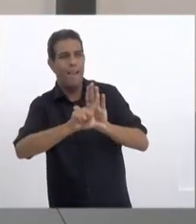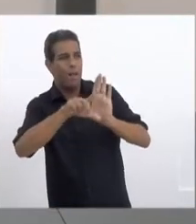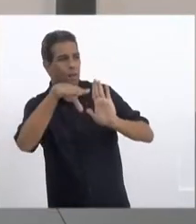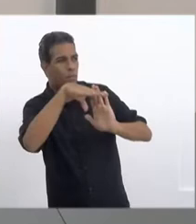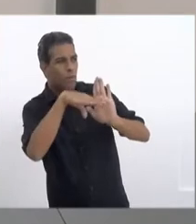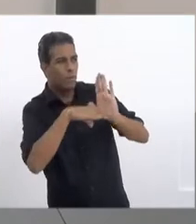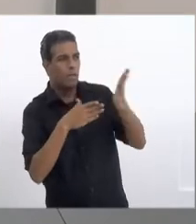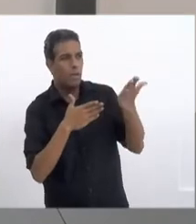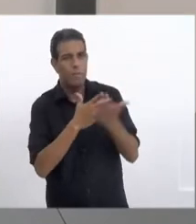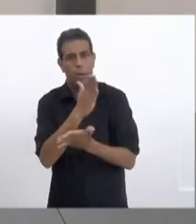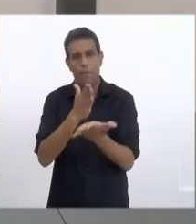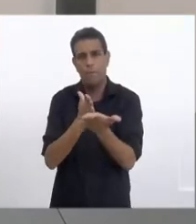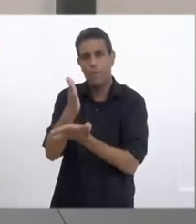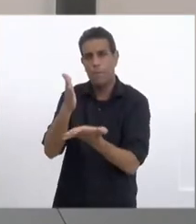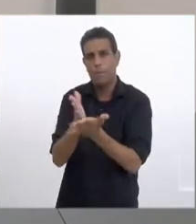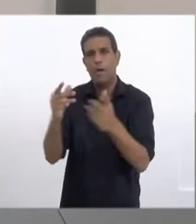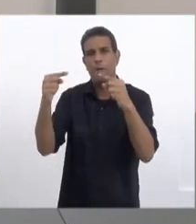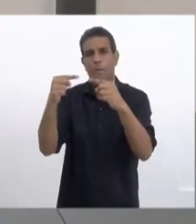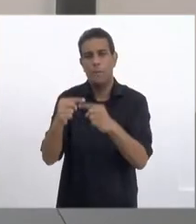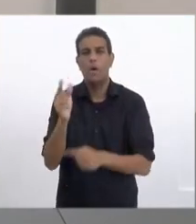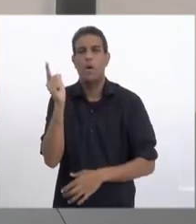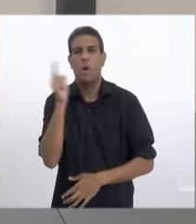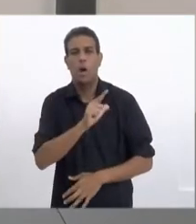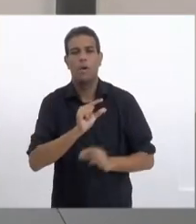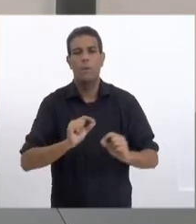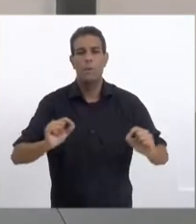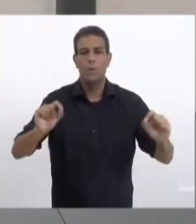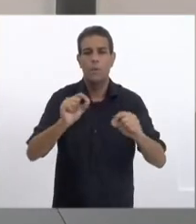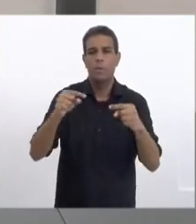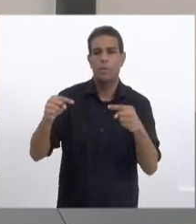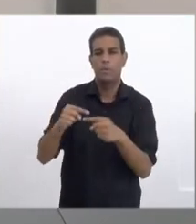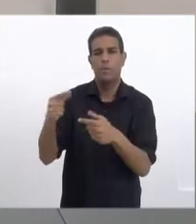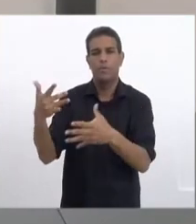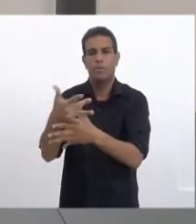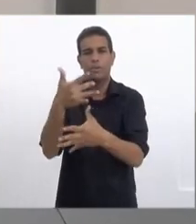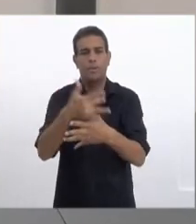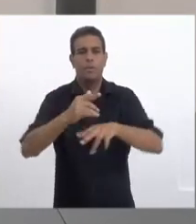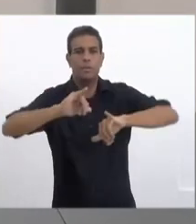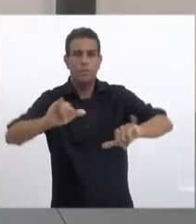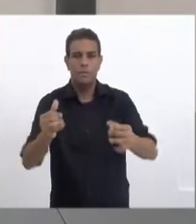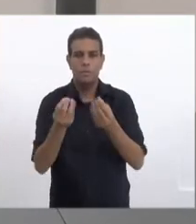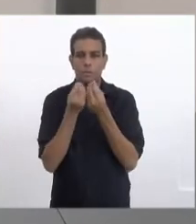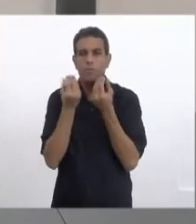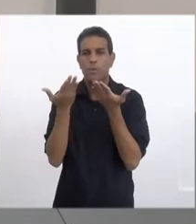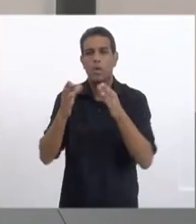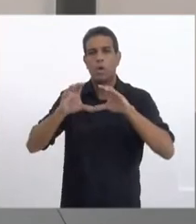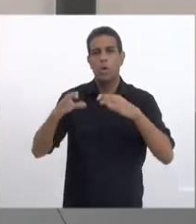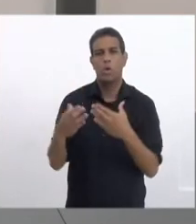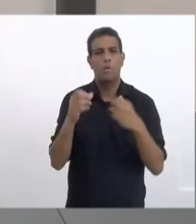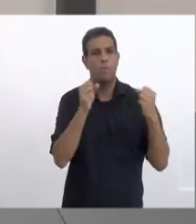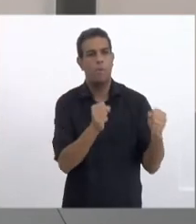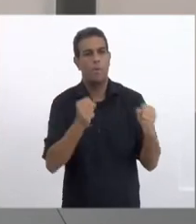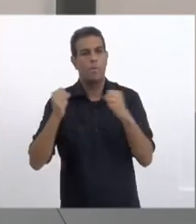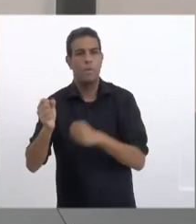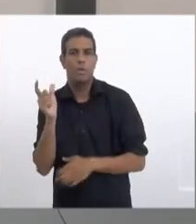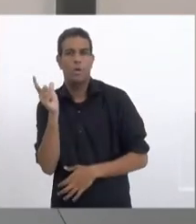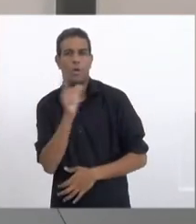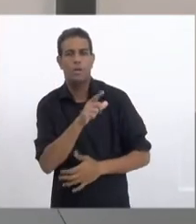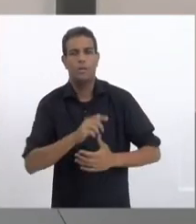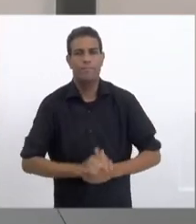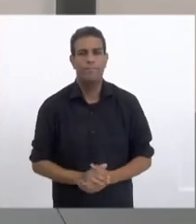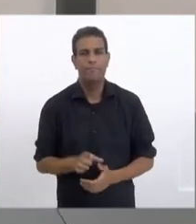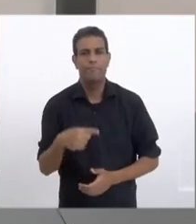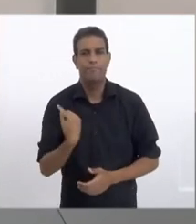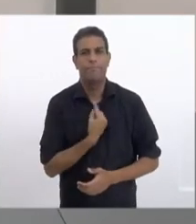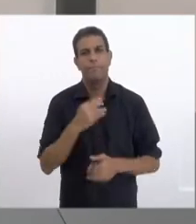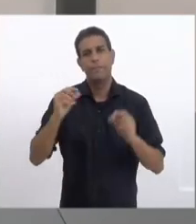foram aprovadas, desses programas que existem no Ministério da Cidadania, possamos, através da comissão, potencializar os municípios e